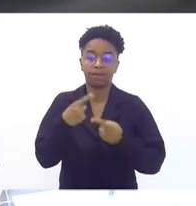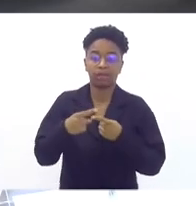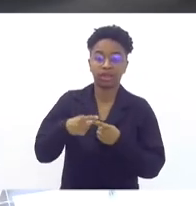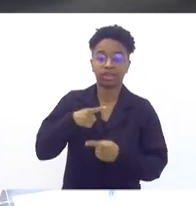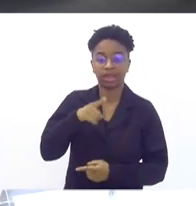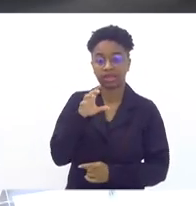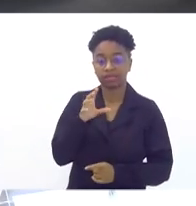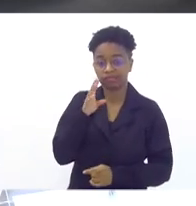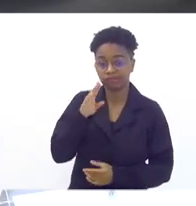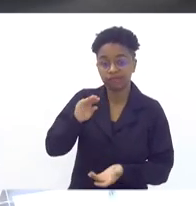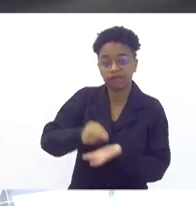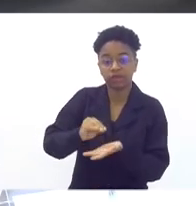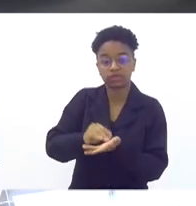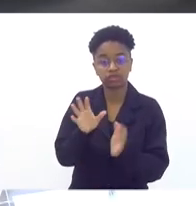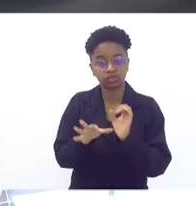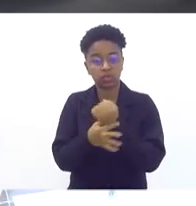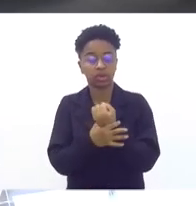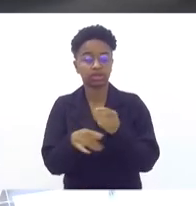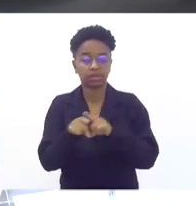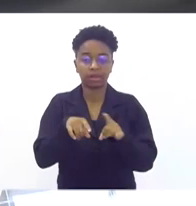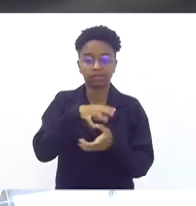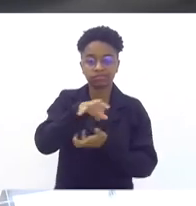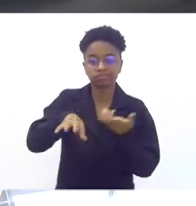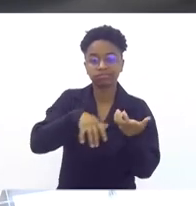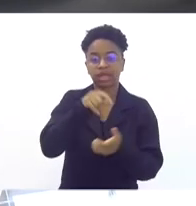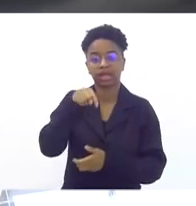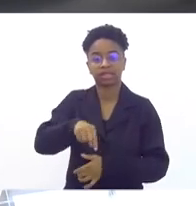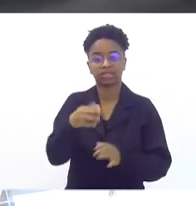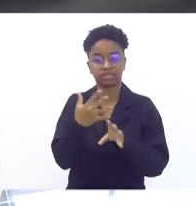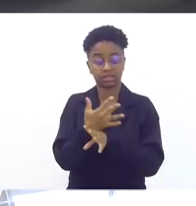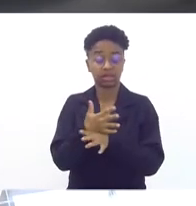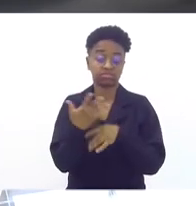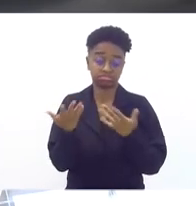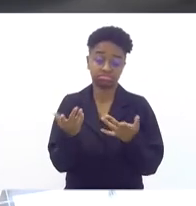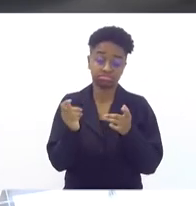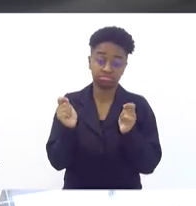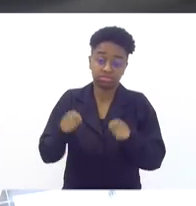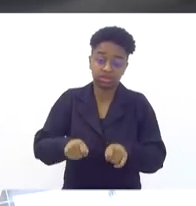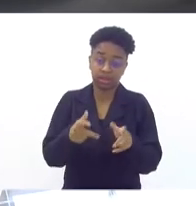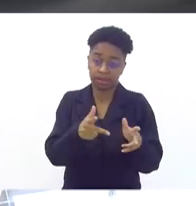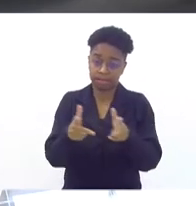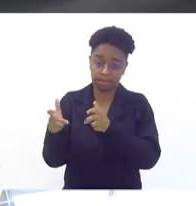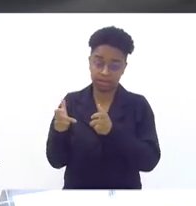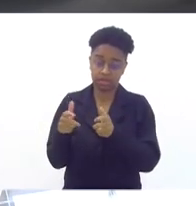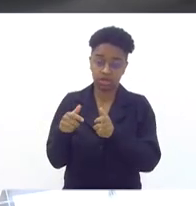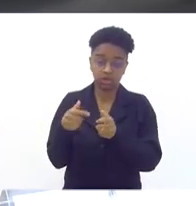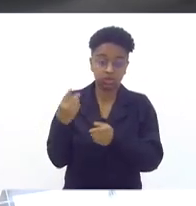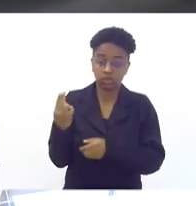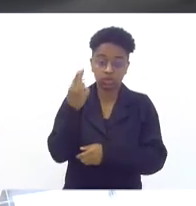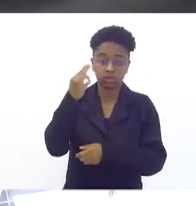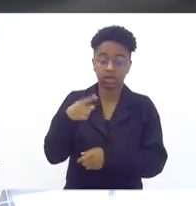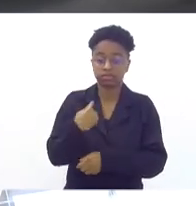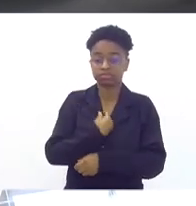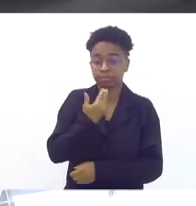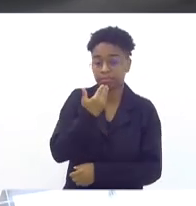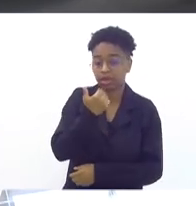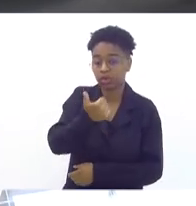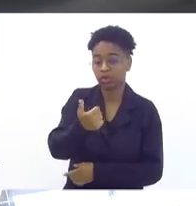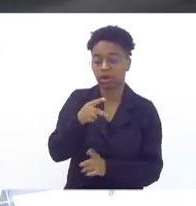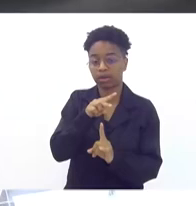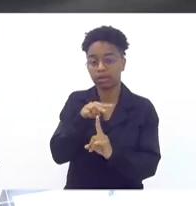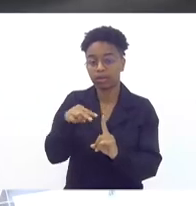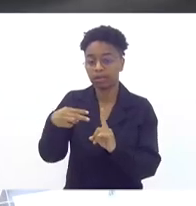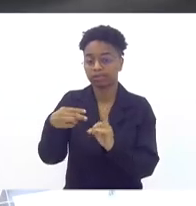a desordem que assola a cidade e isso é visível a cada ponto não tem como nós melhorarmos do ponto de vista